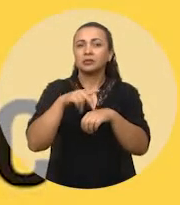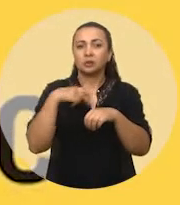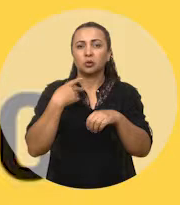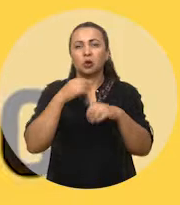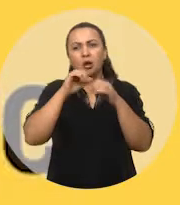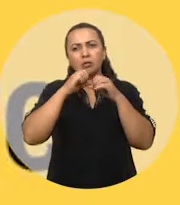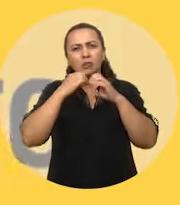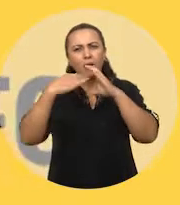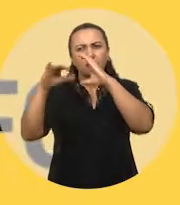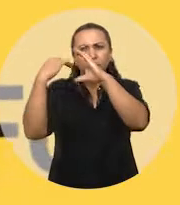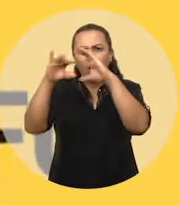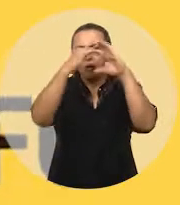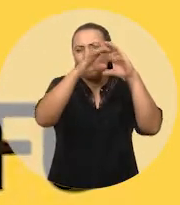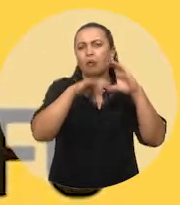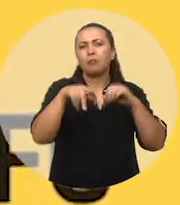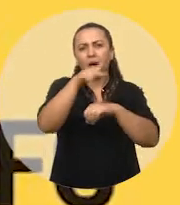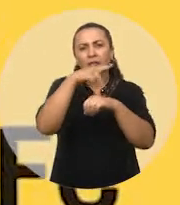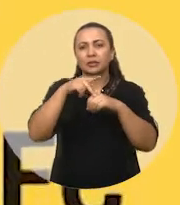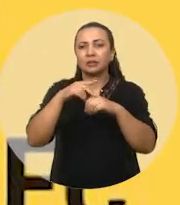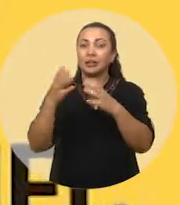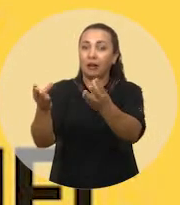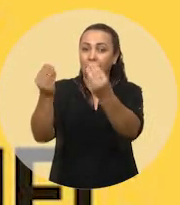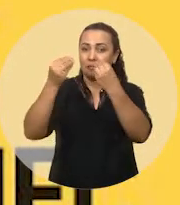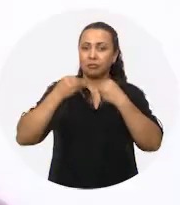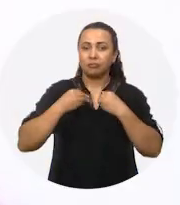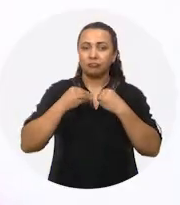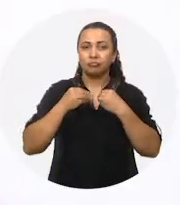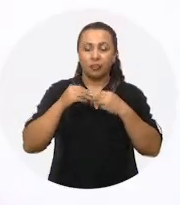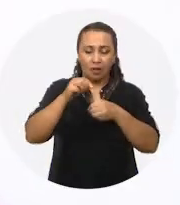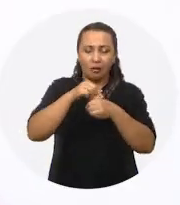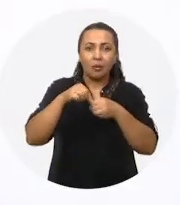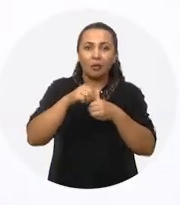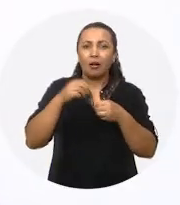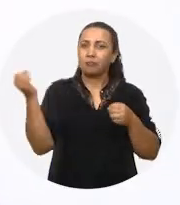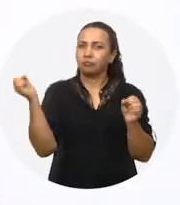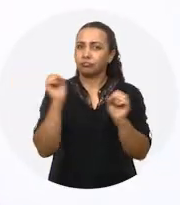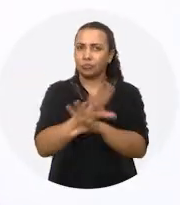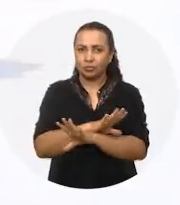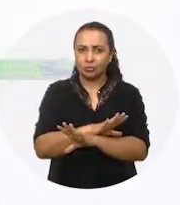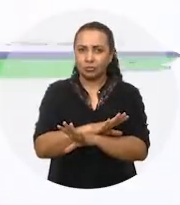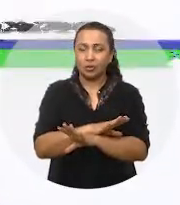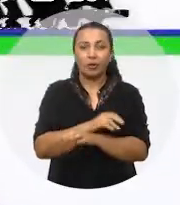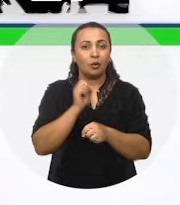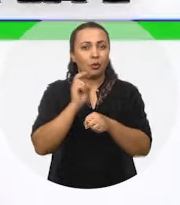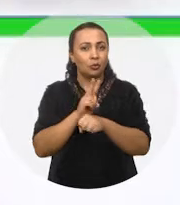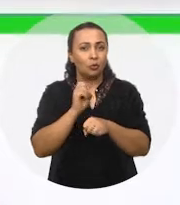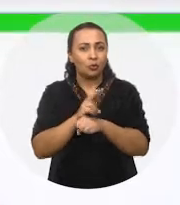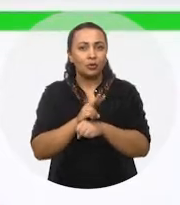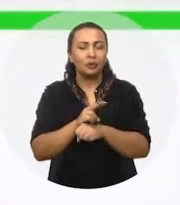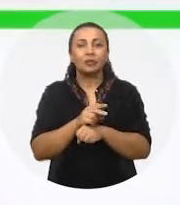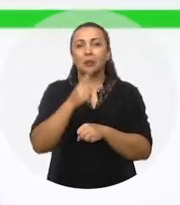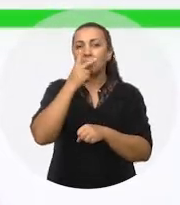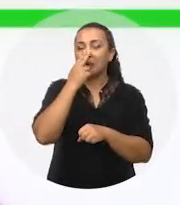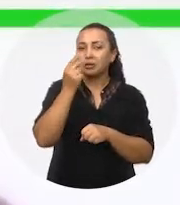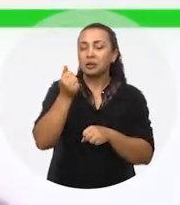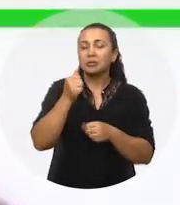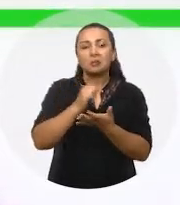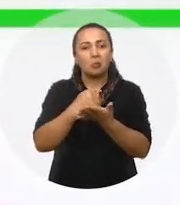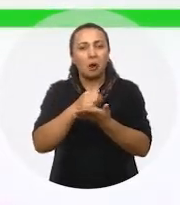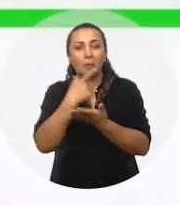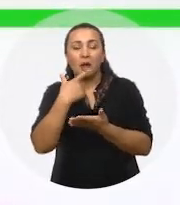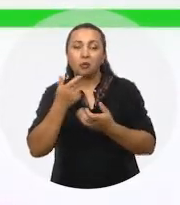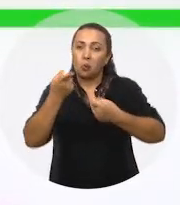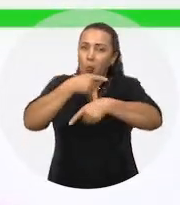nós mandamos sintetizar e recebemos a molécula pronta. No caso do vírus, ela seria efetivamente uma droga